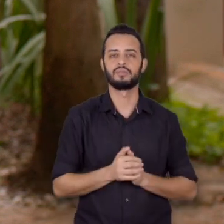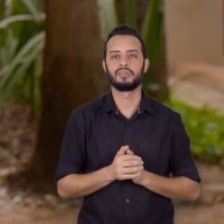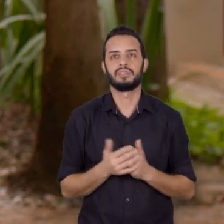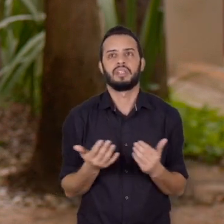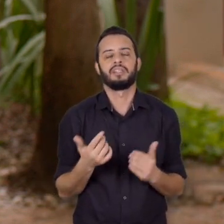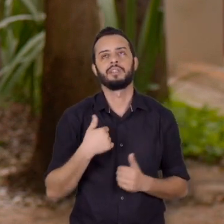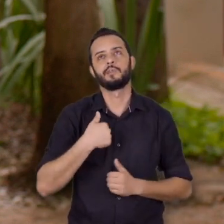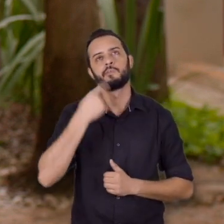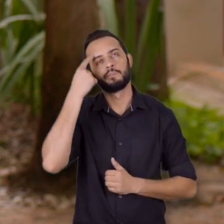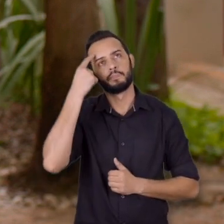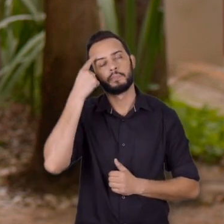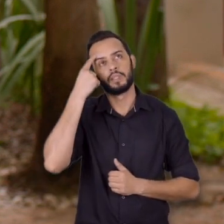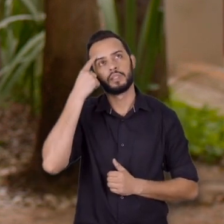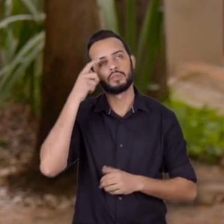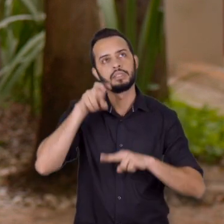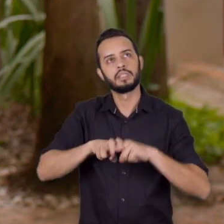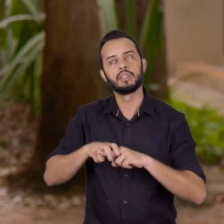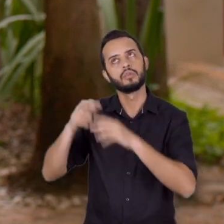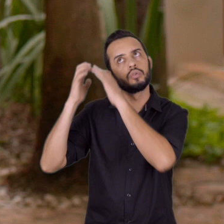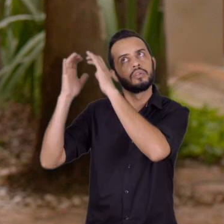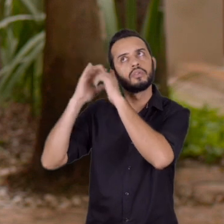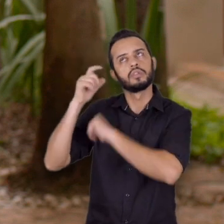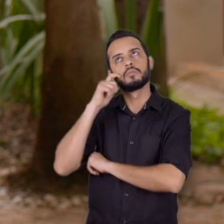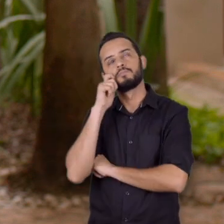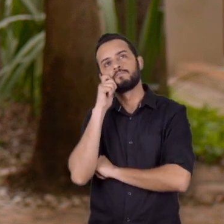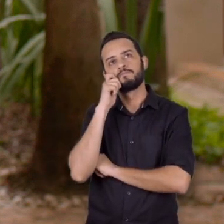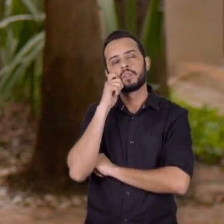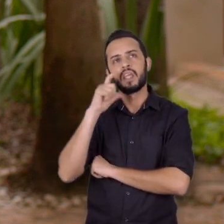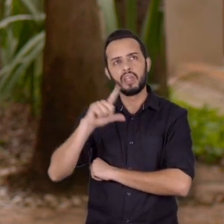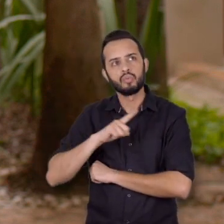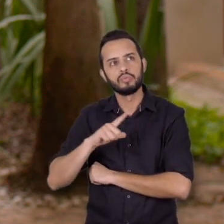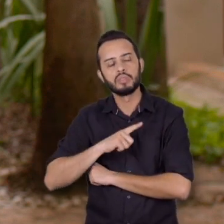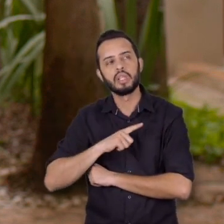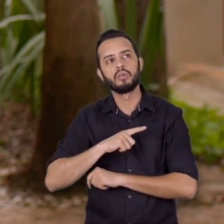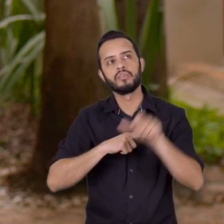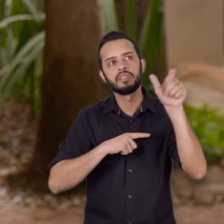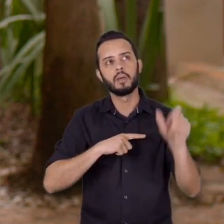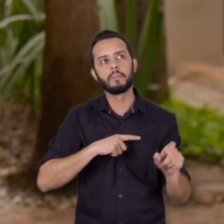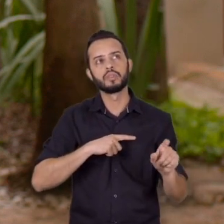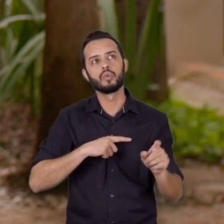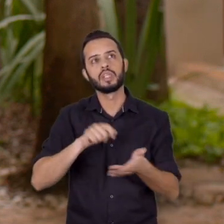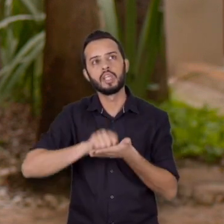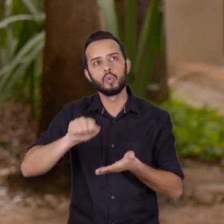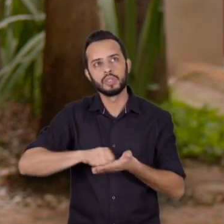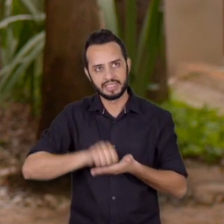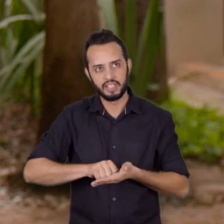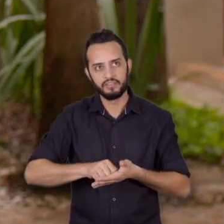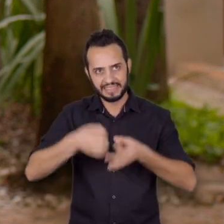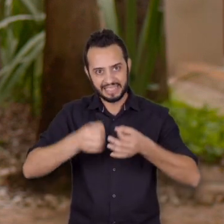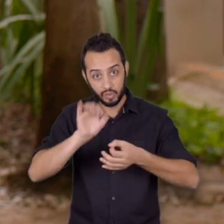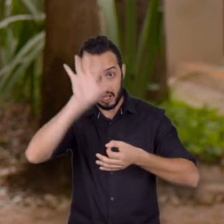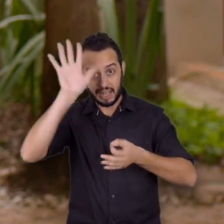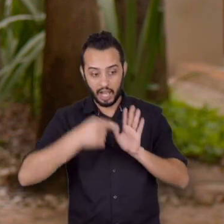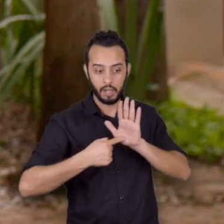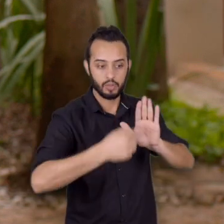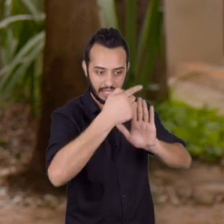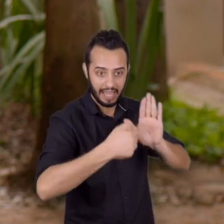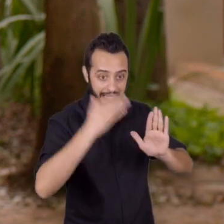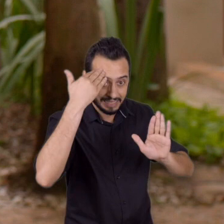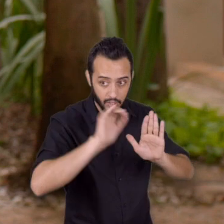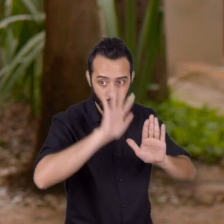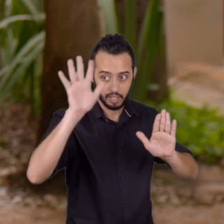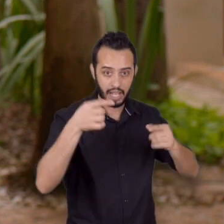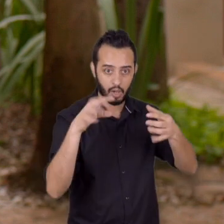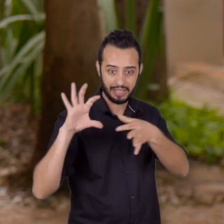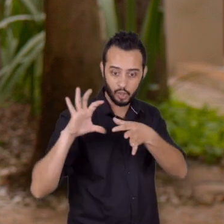tenho um investimento intelectual ali, que eu tenho que fazer alguém entender o que eu escrevi, entender que eu sou coeso, etc. e tal. Agora, se eu